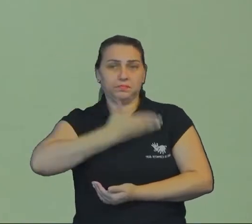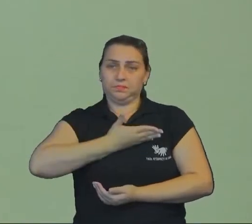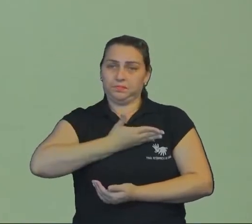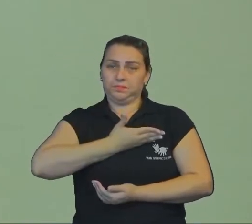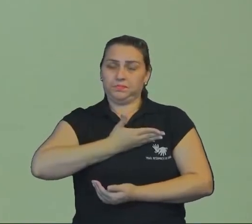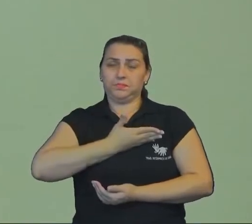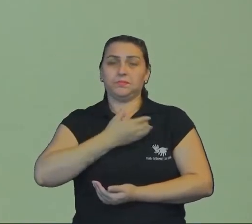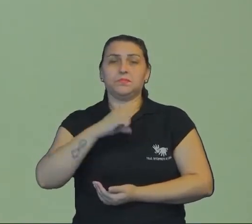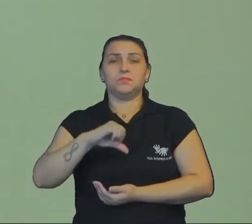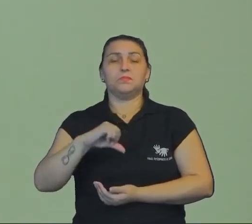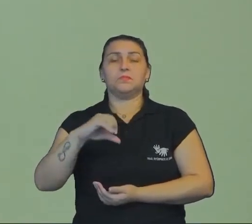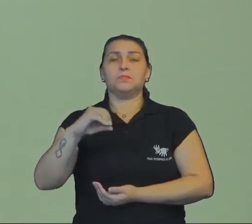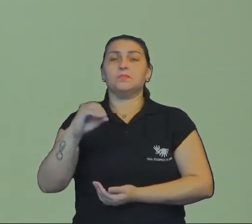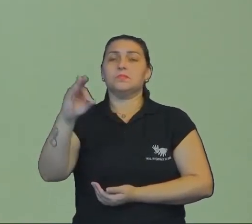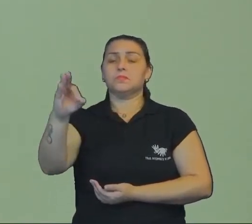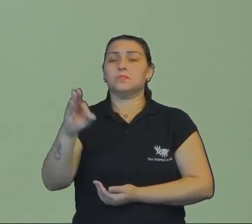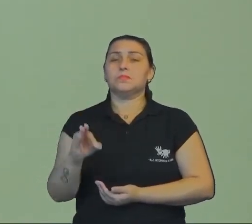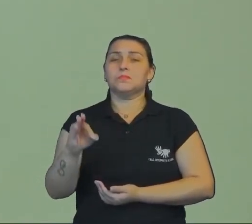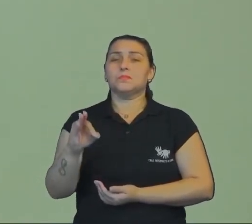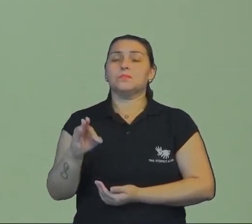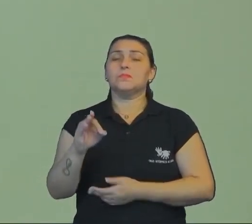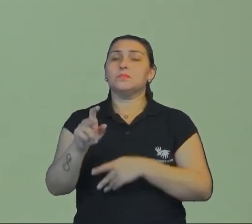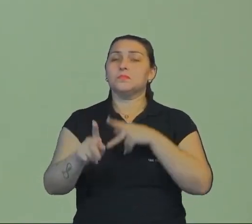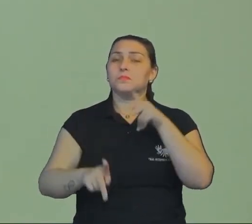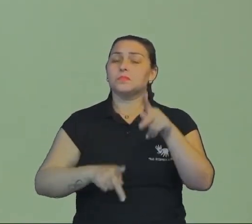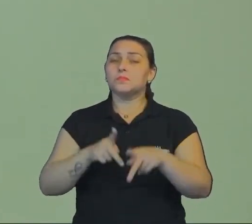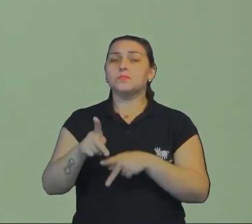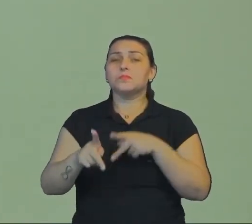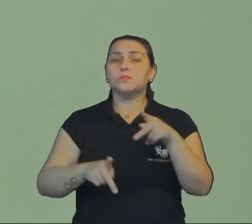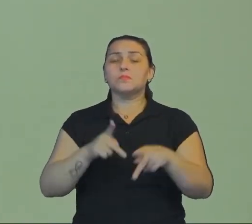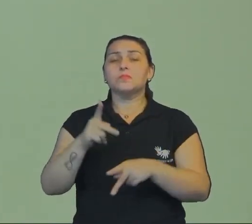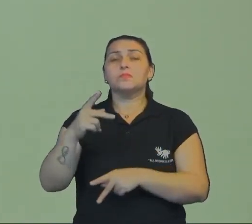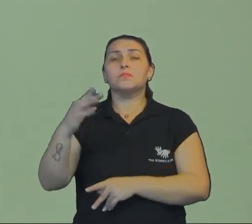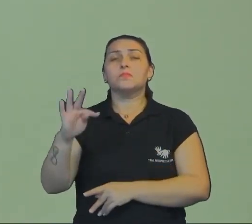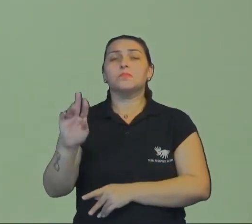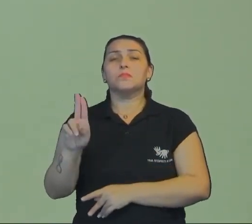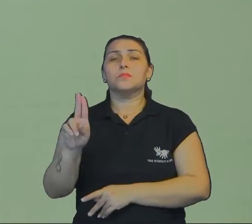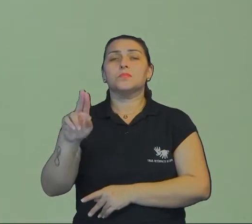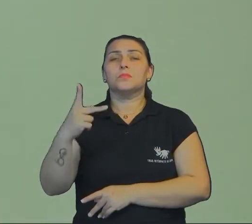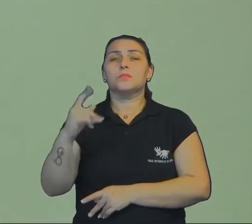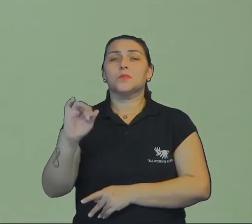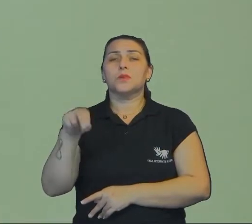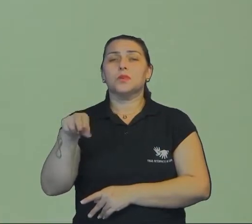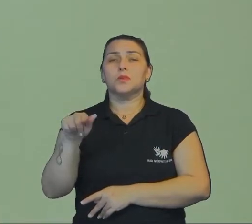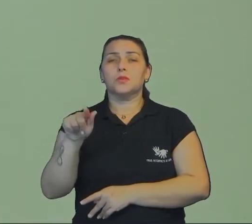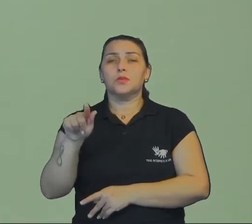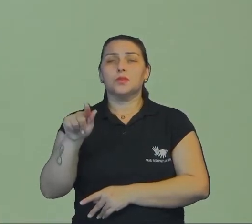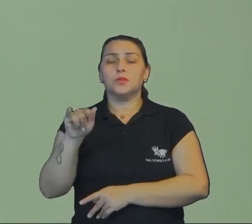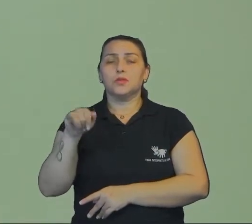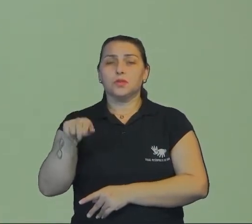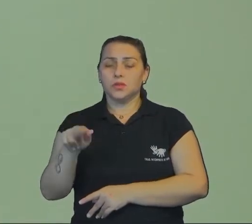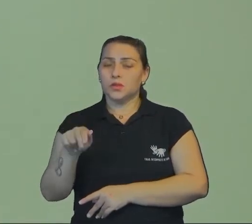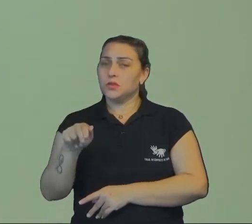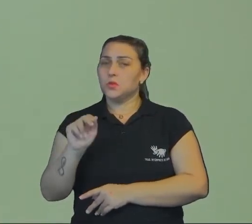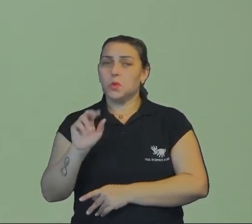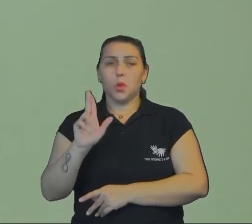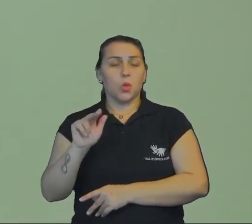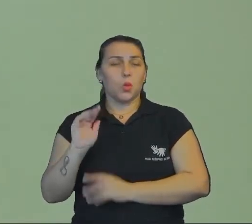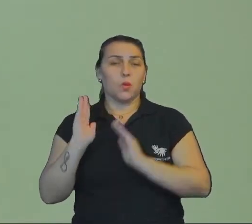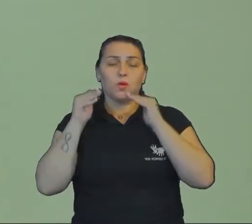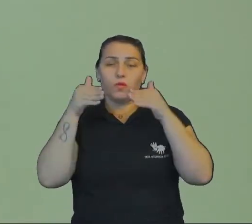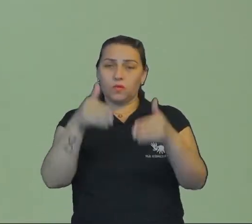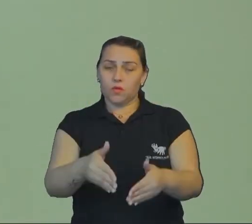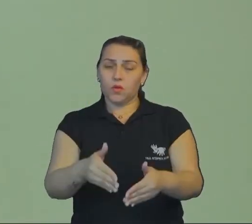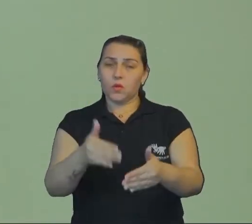que cerca de 90% do povo tupiniquim nunca pisou em um desses espaços na vida, de acordo com